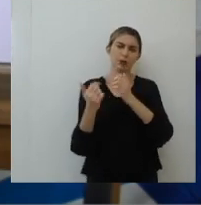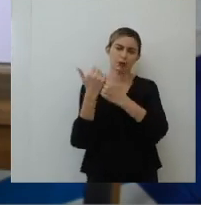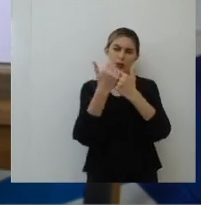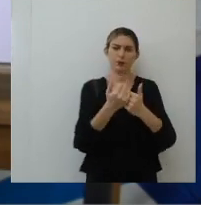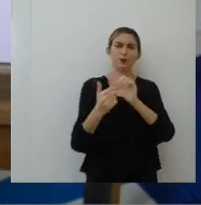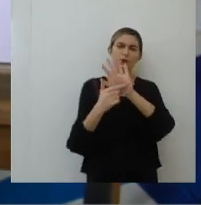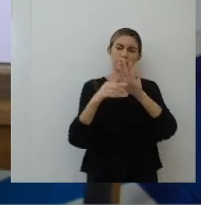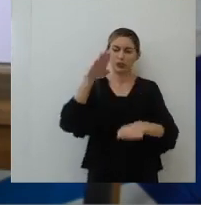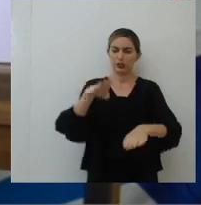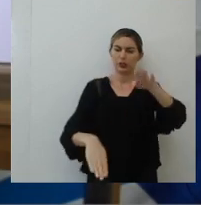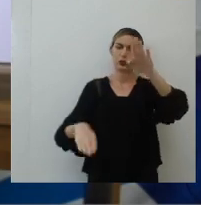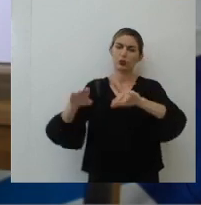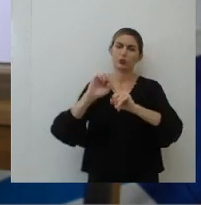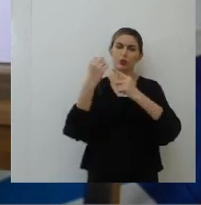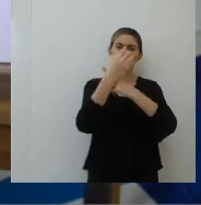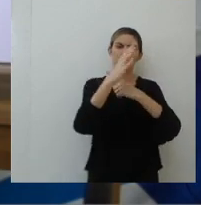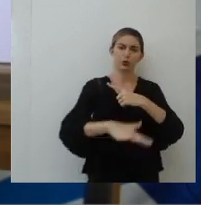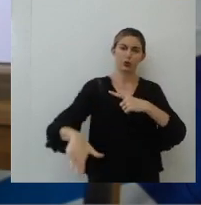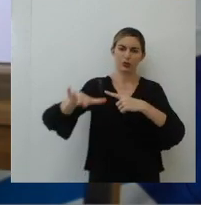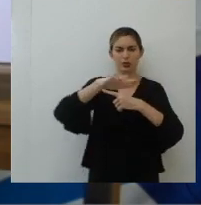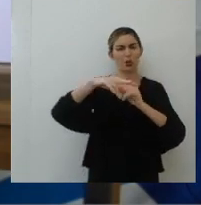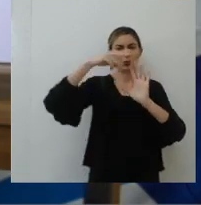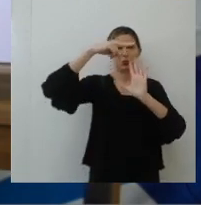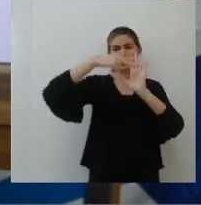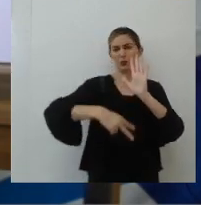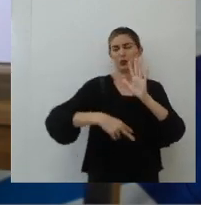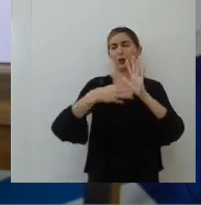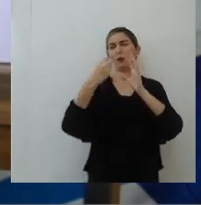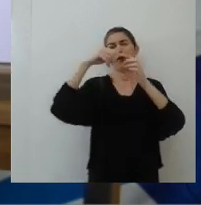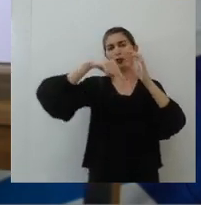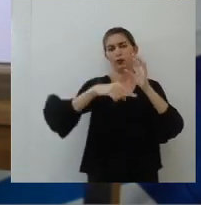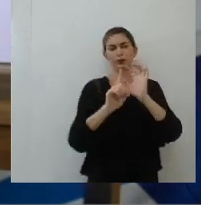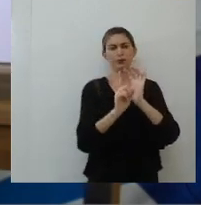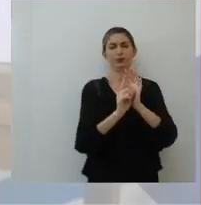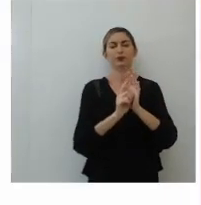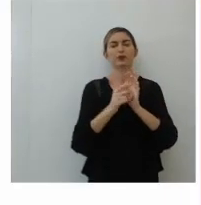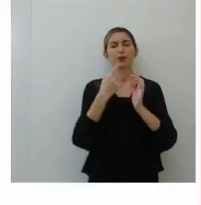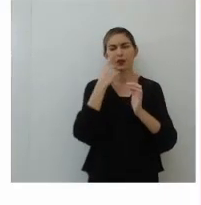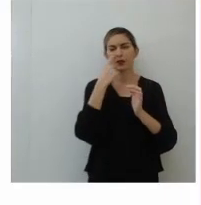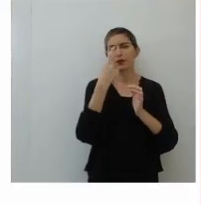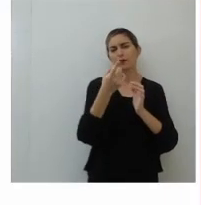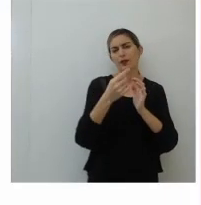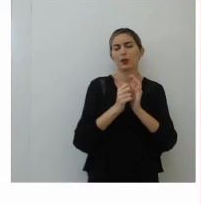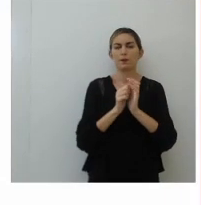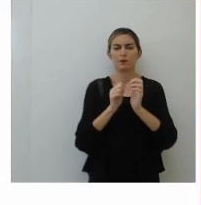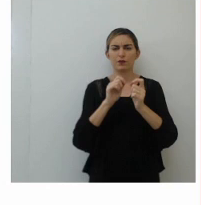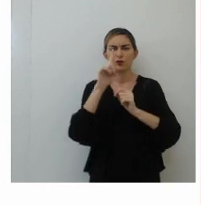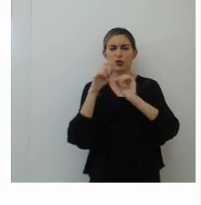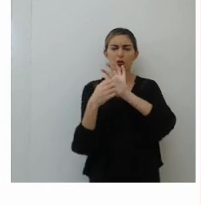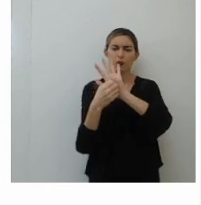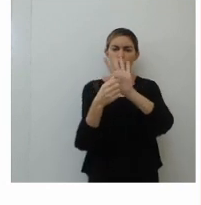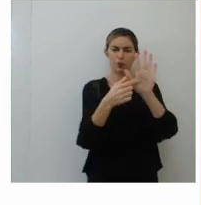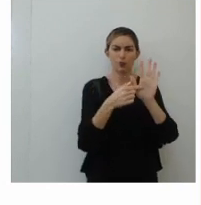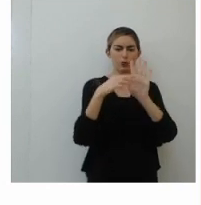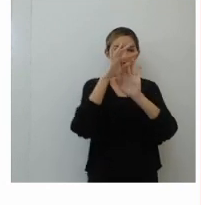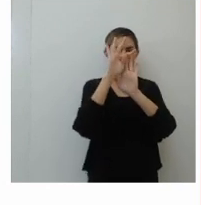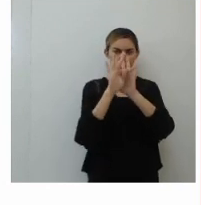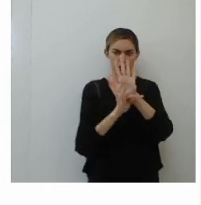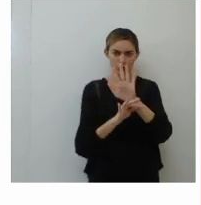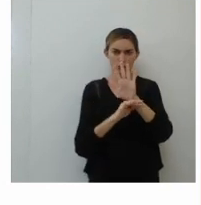representa justamente essa desigualdade social. Eu não vou nem ler muita coisa com vocês. Olha lá. Entre os recursos expressivos empregados no